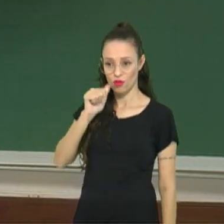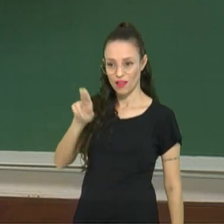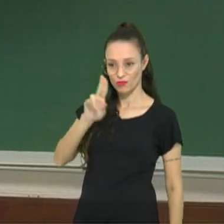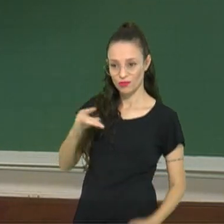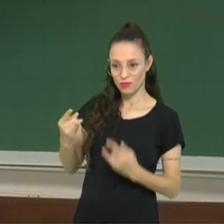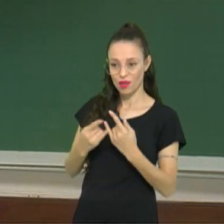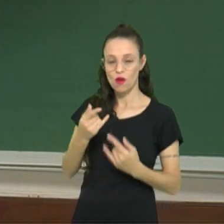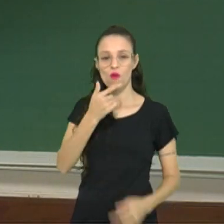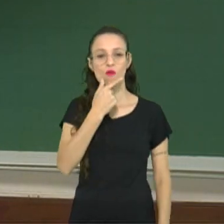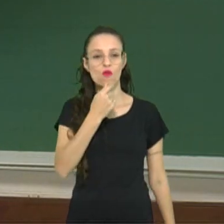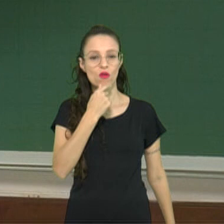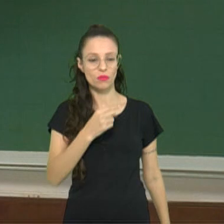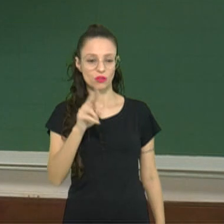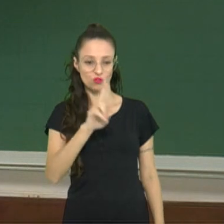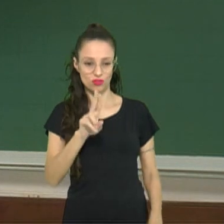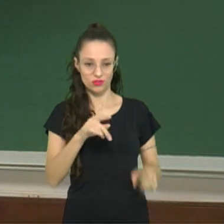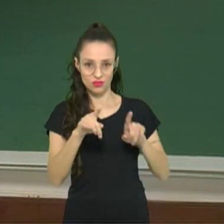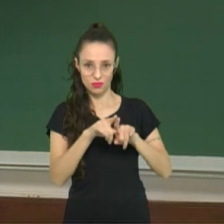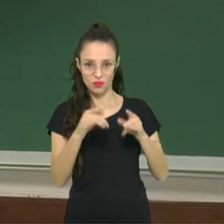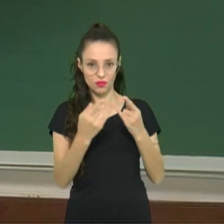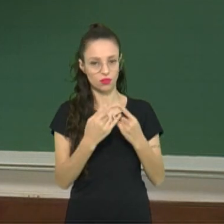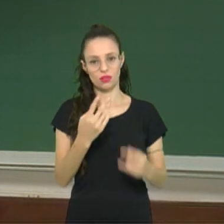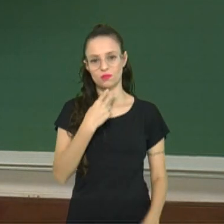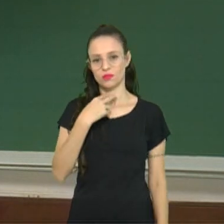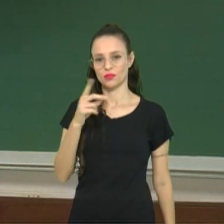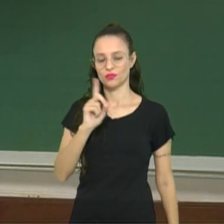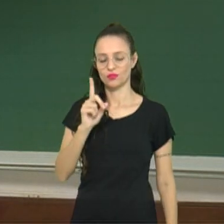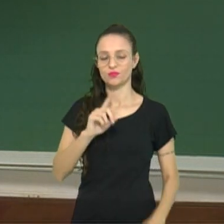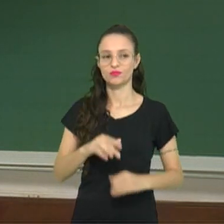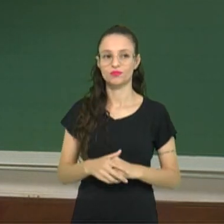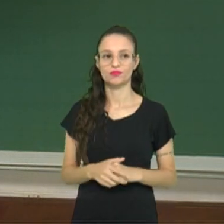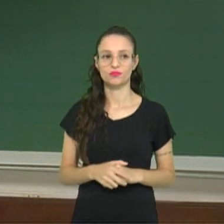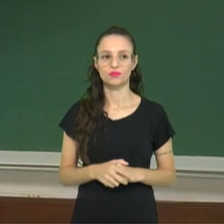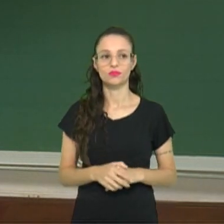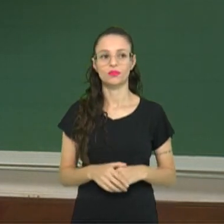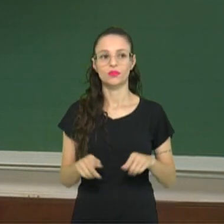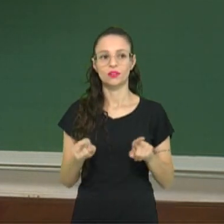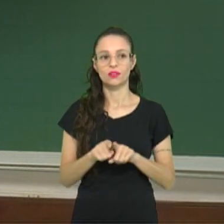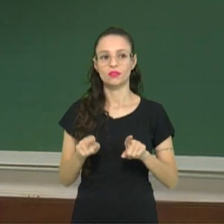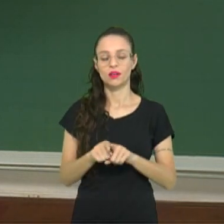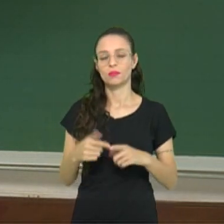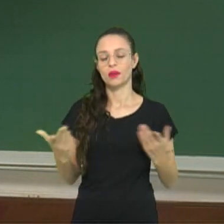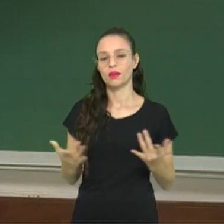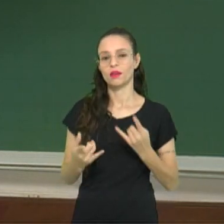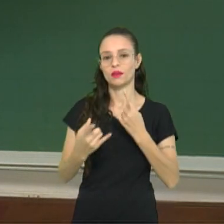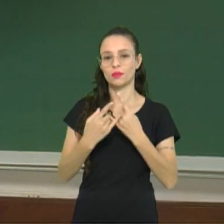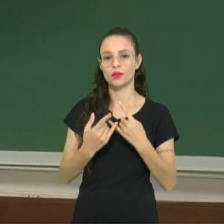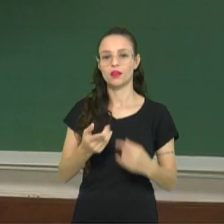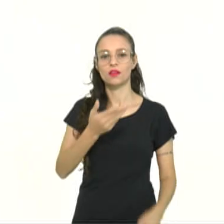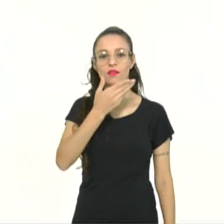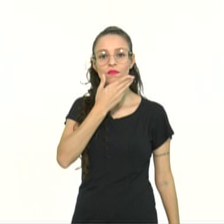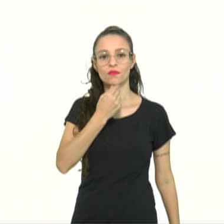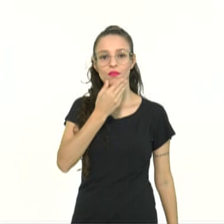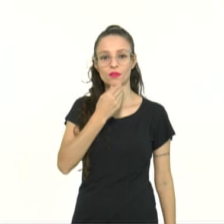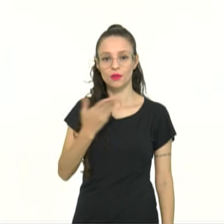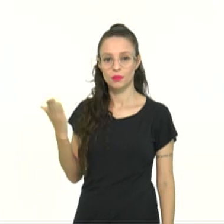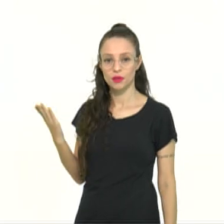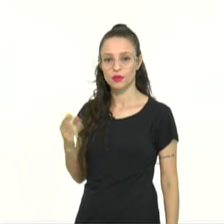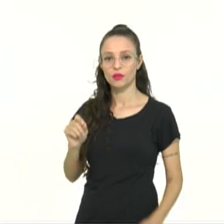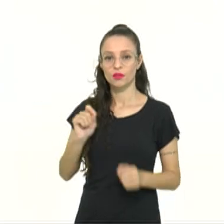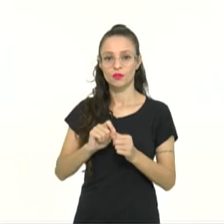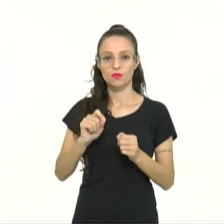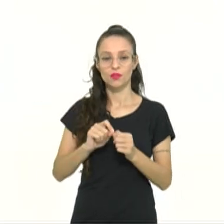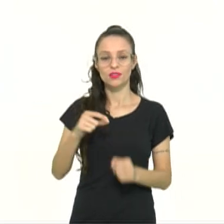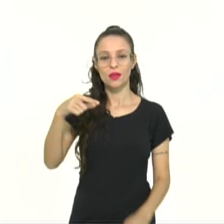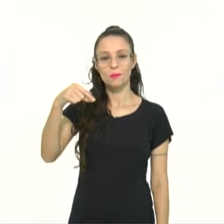mesmo tempo, é um ou outro, certo? E aí nós temos aqui a questão da camisinha masculina, que deve ser aplicado, deve ser apertada